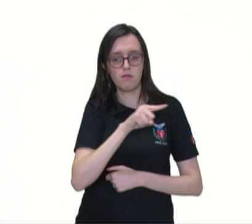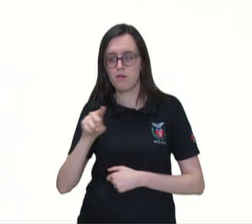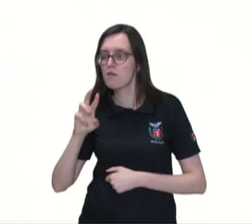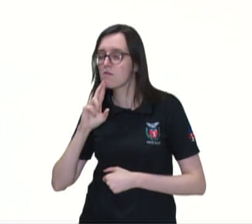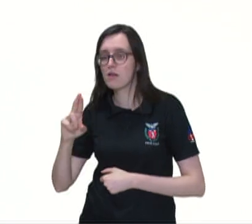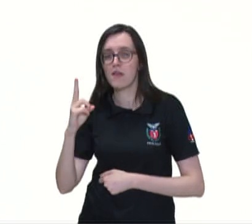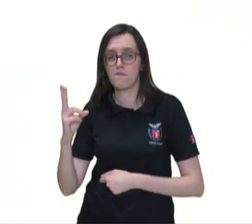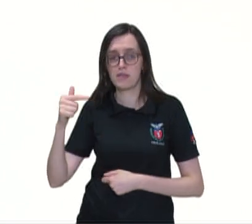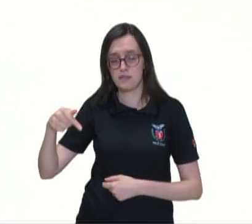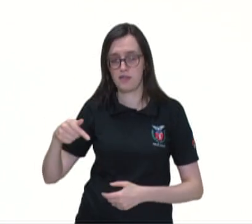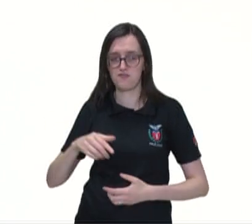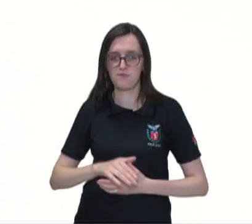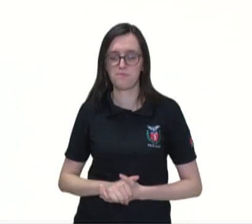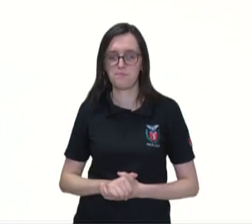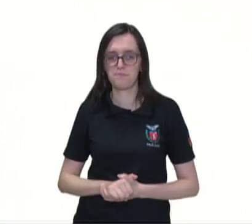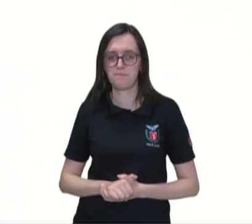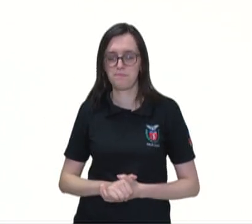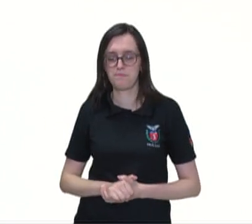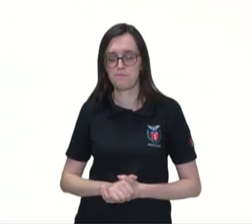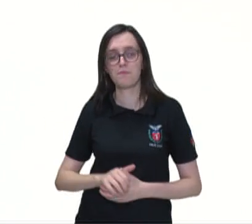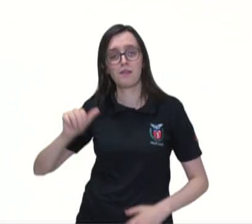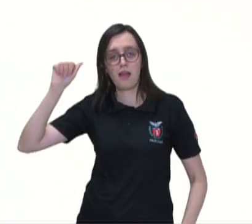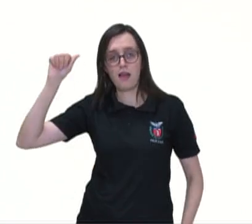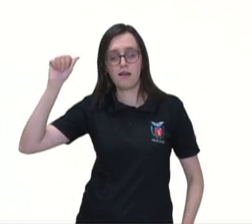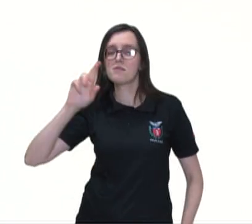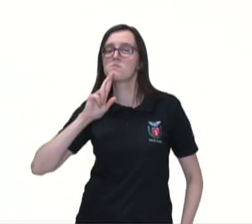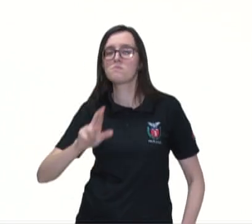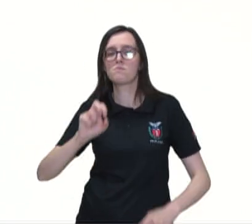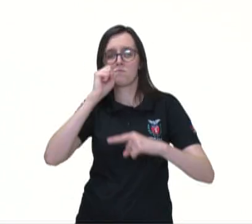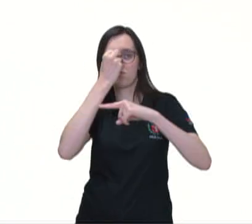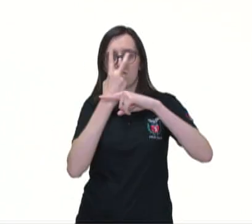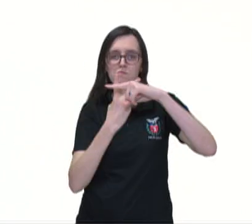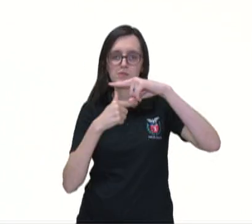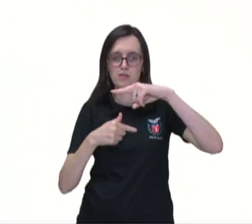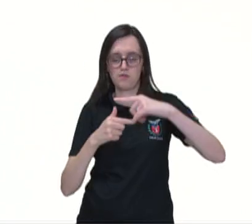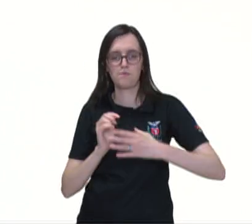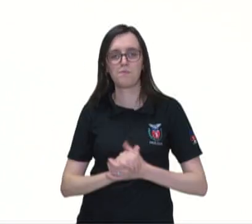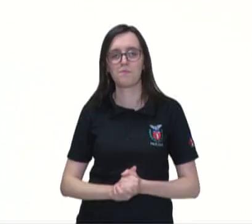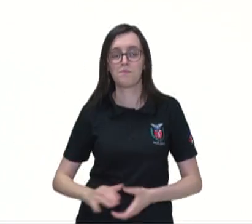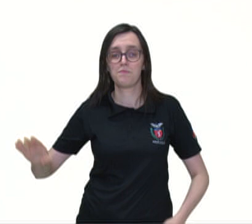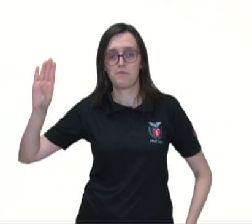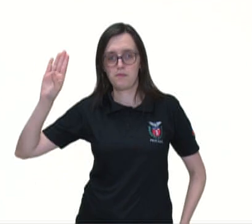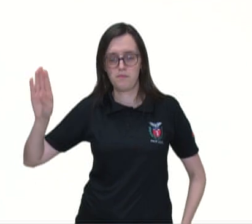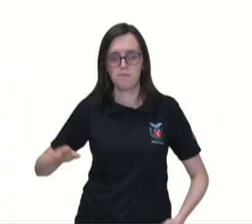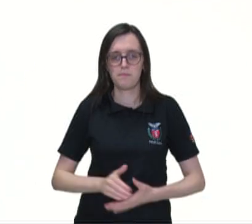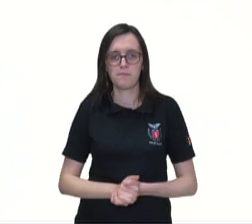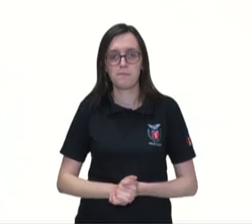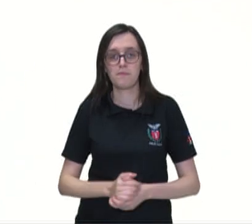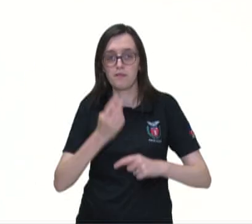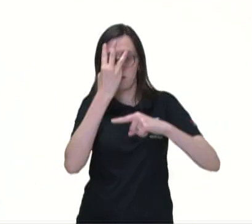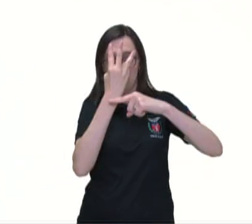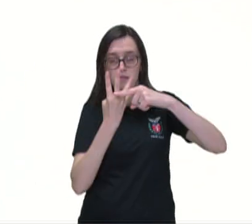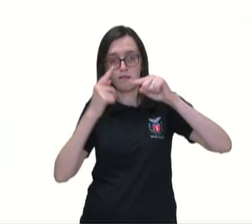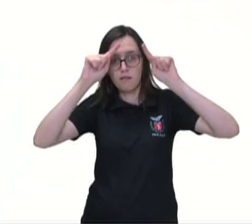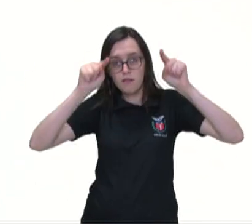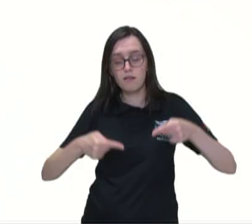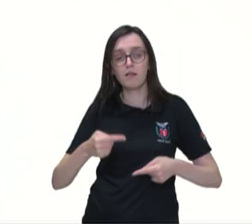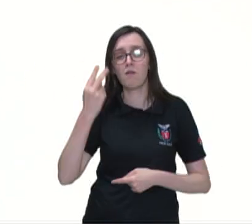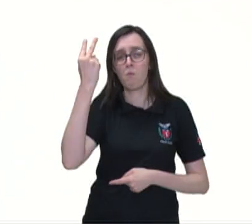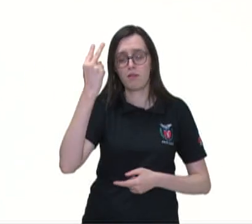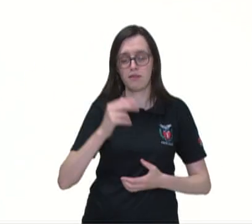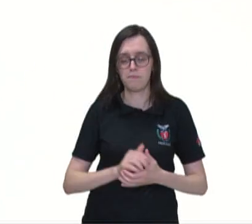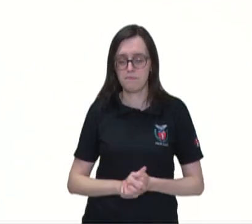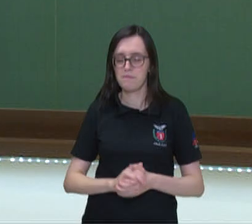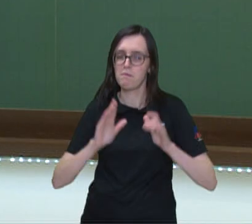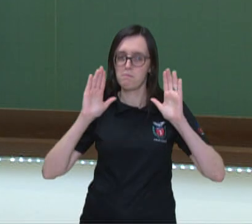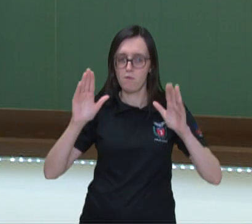é 27. Então, letra A, 8/27 avos. Letra B, 3 quartos elevado ao quadrado.